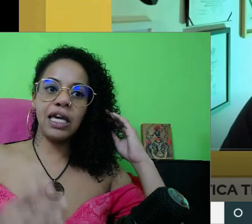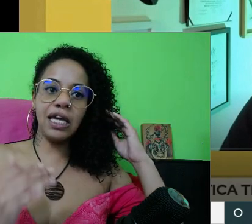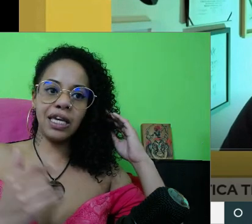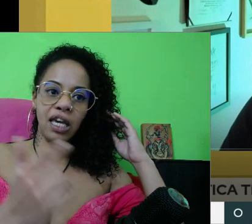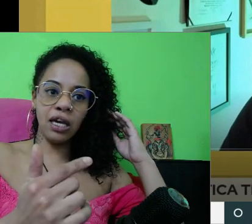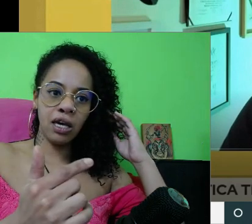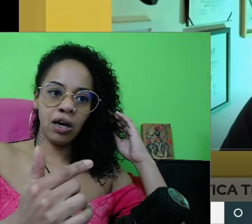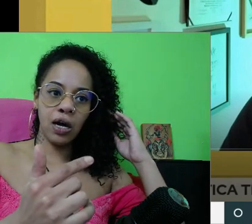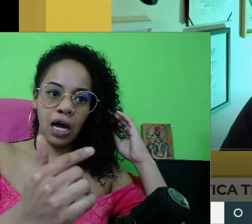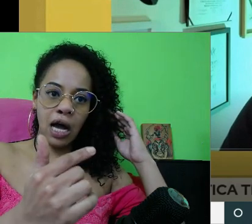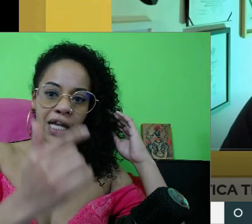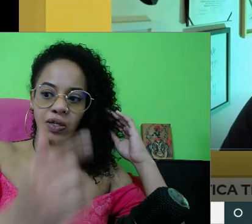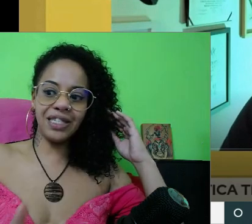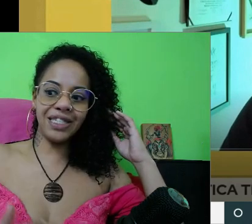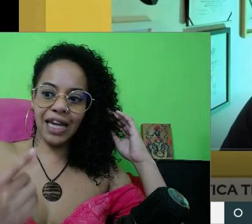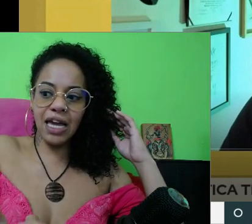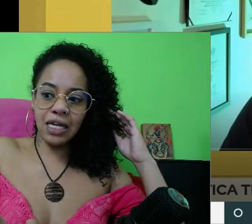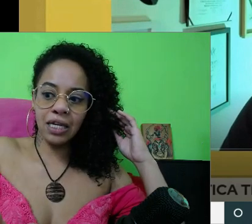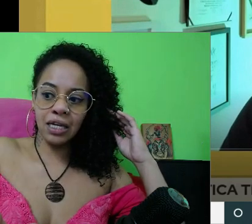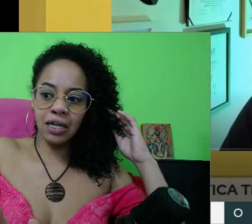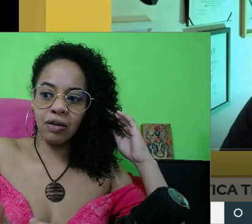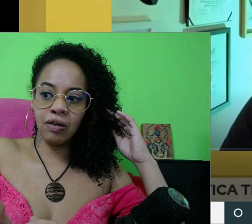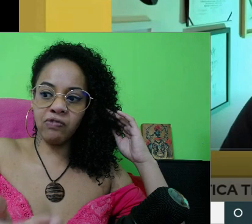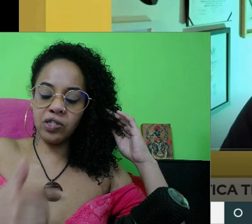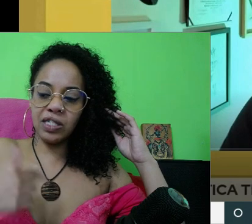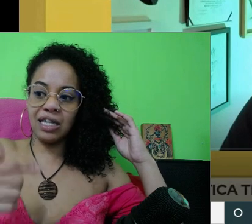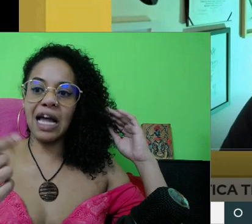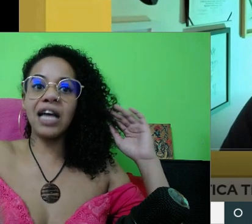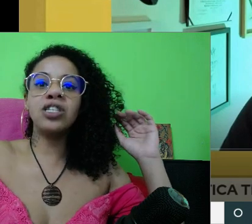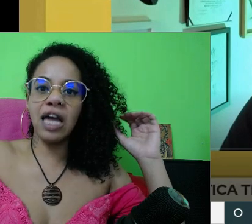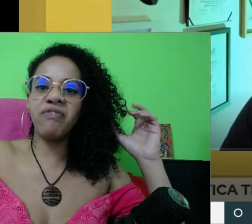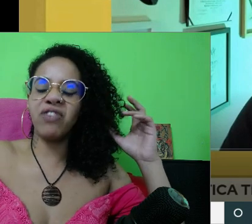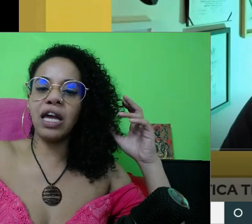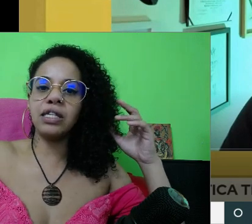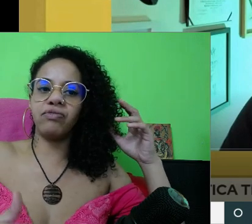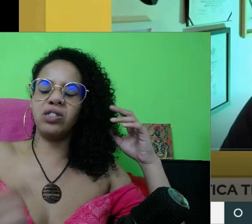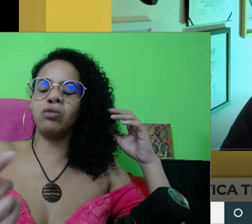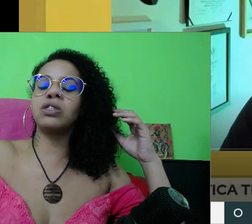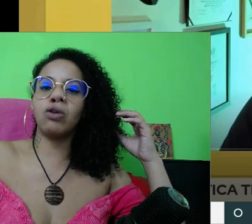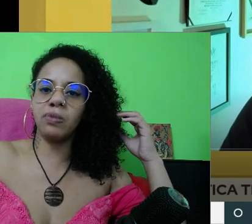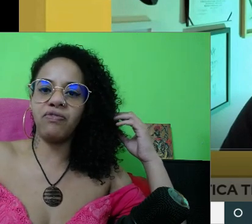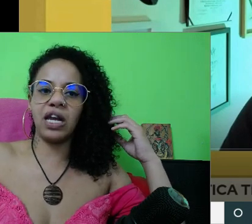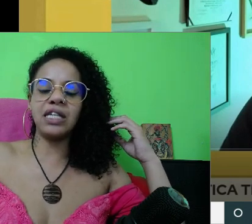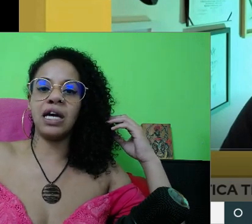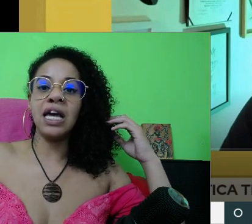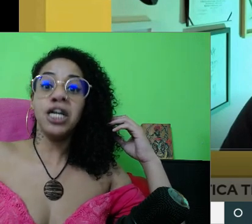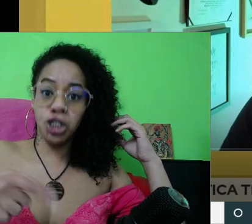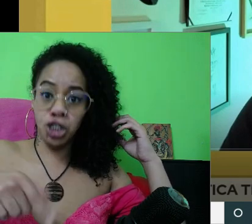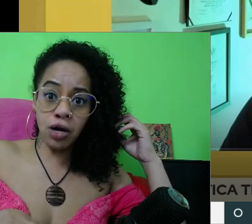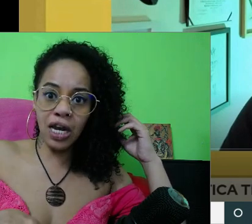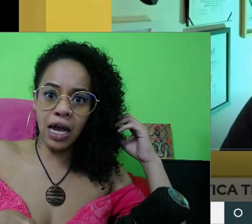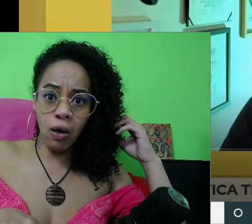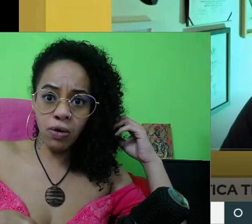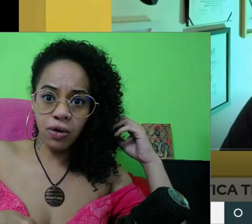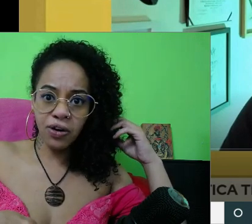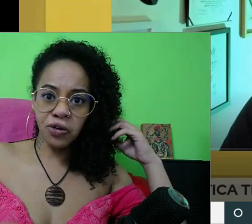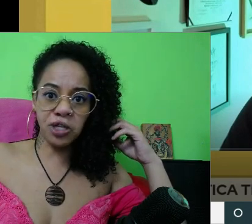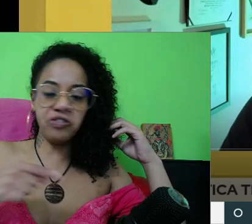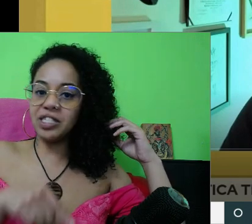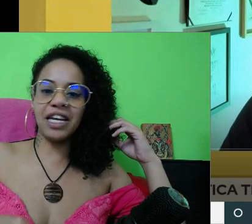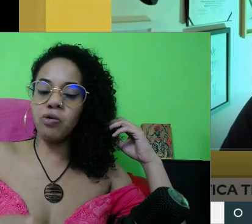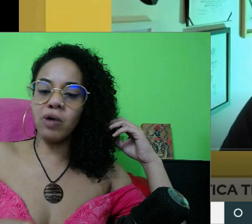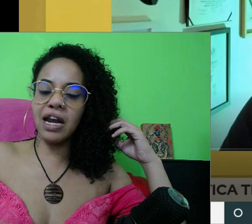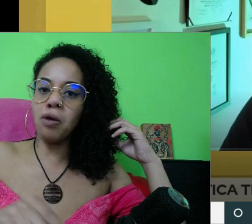E que às vezes quem você dá referência você usa como referência te acolheu